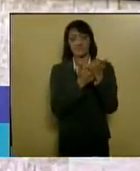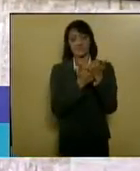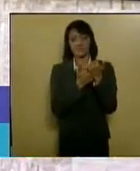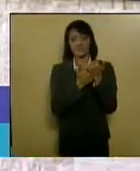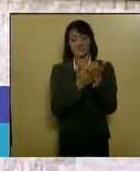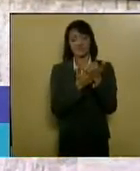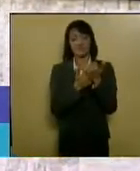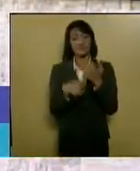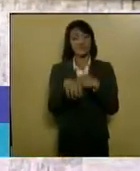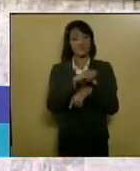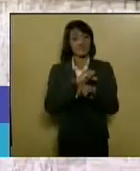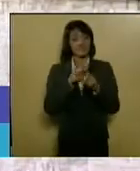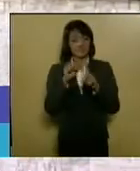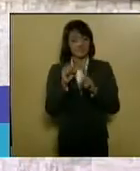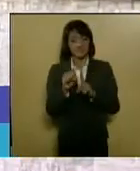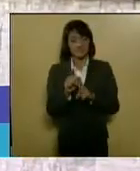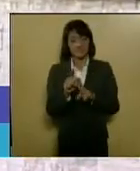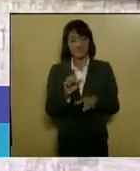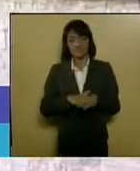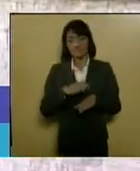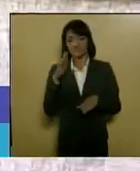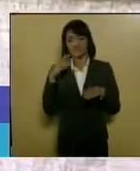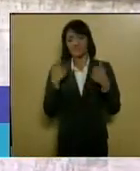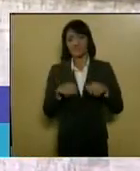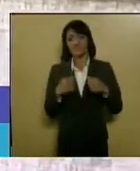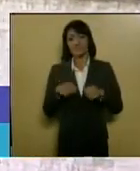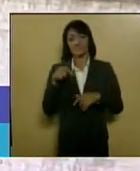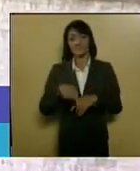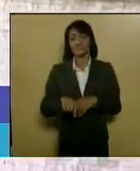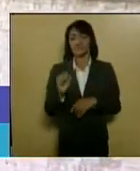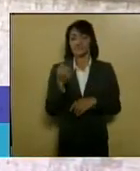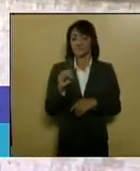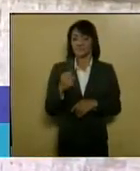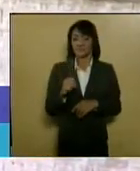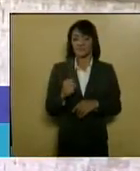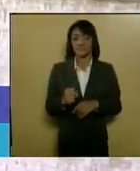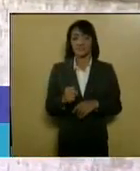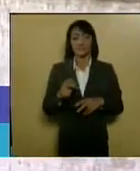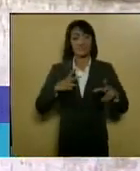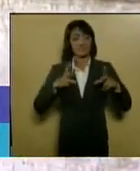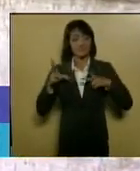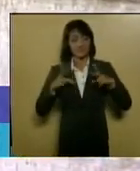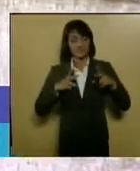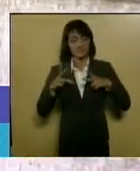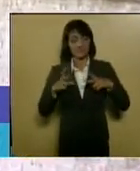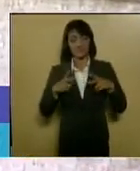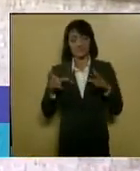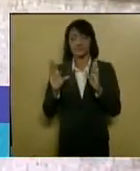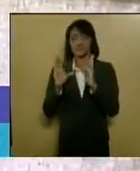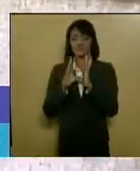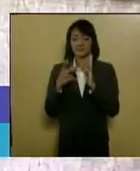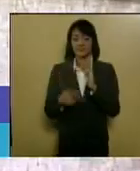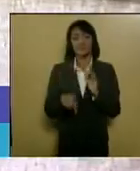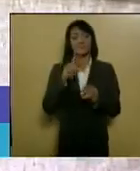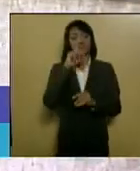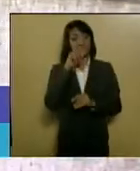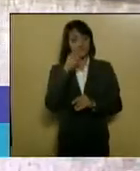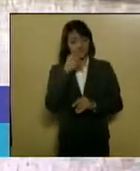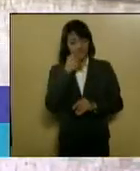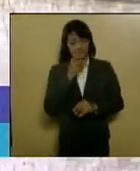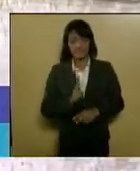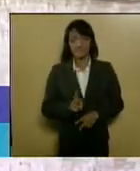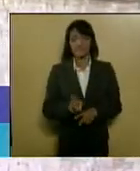às populações mais necessitadas do estado de Sergipe, em particular da comunidade aracajuana,